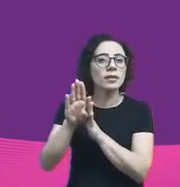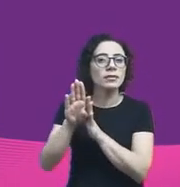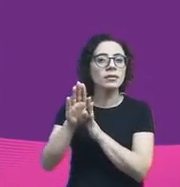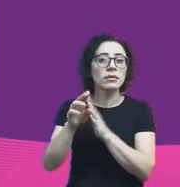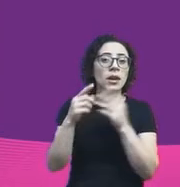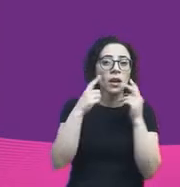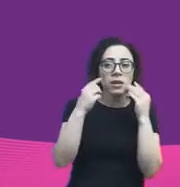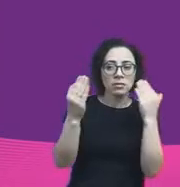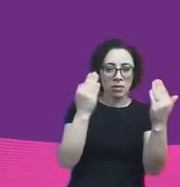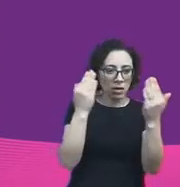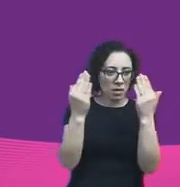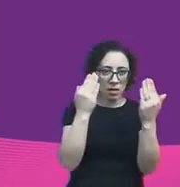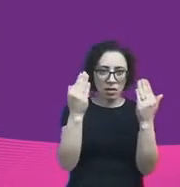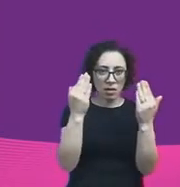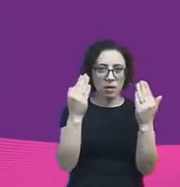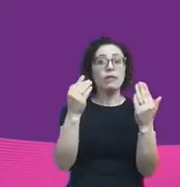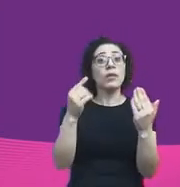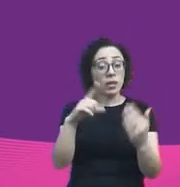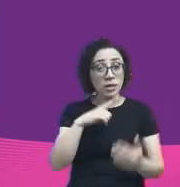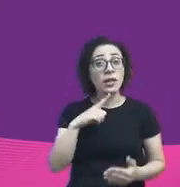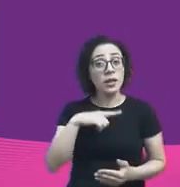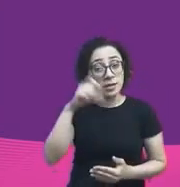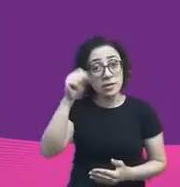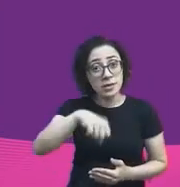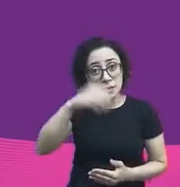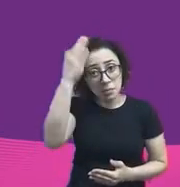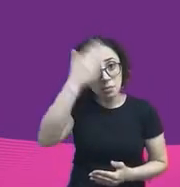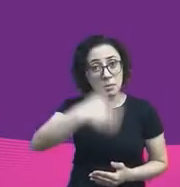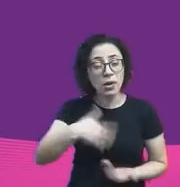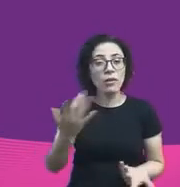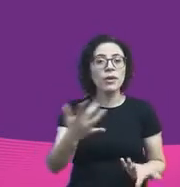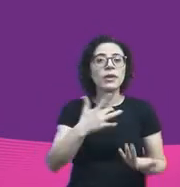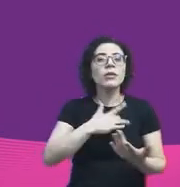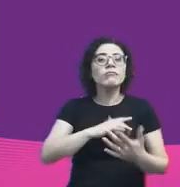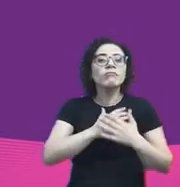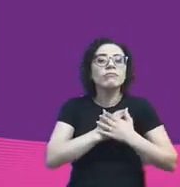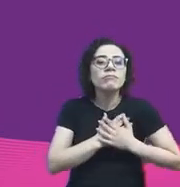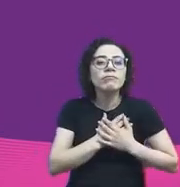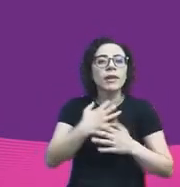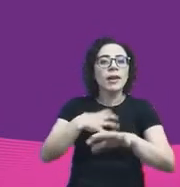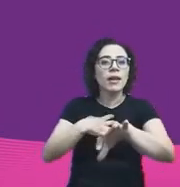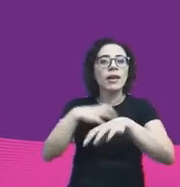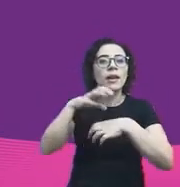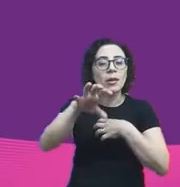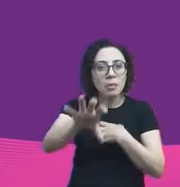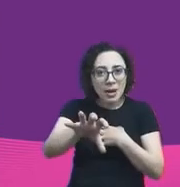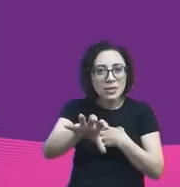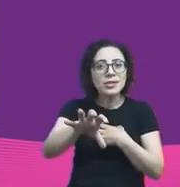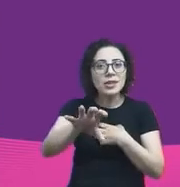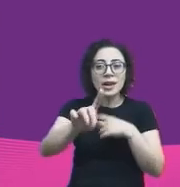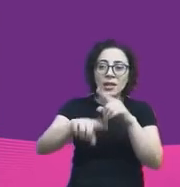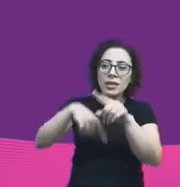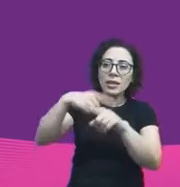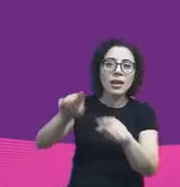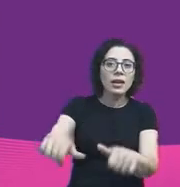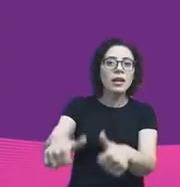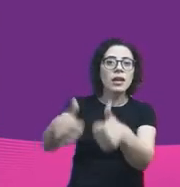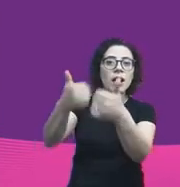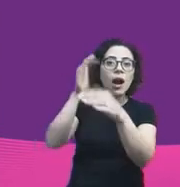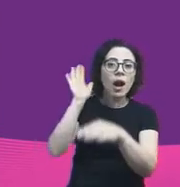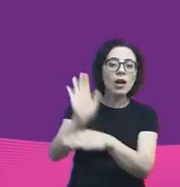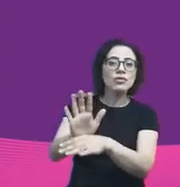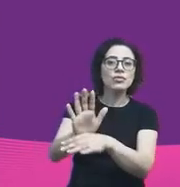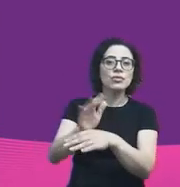a participação do médico é o que faz mais diferença no resultado final do tratamento desses pacientes em